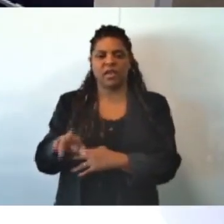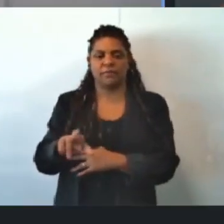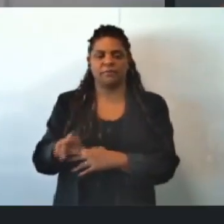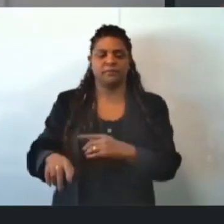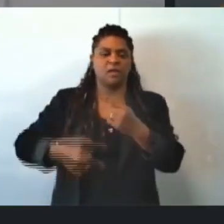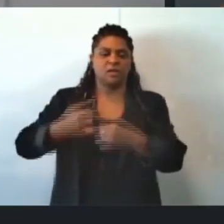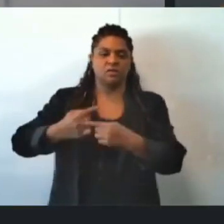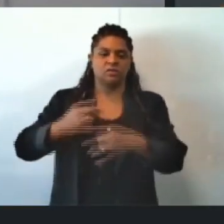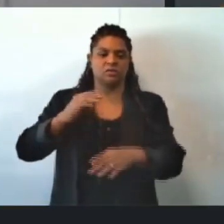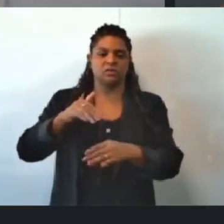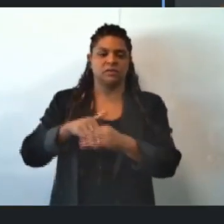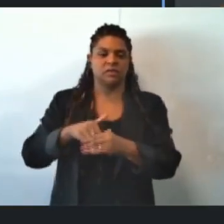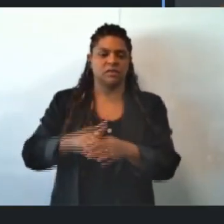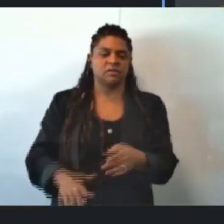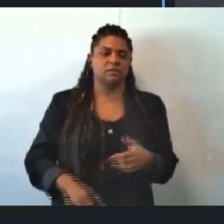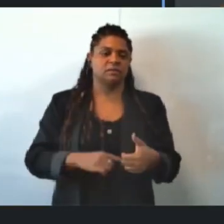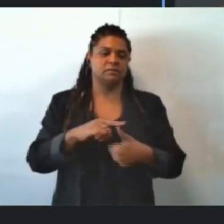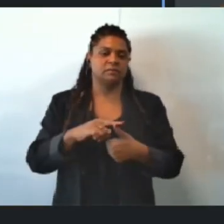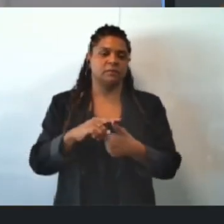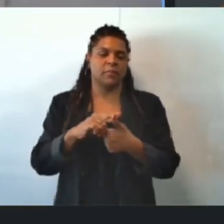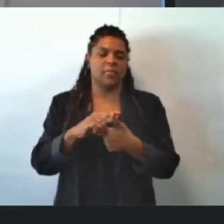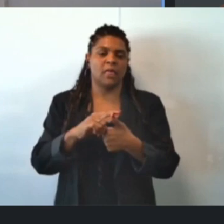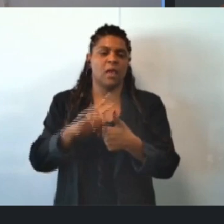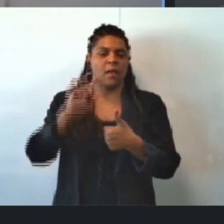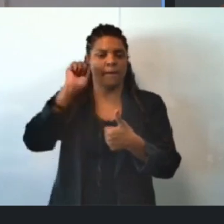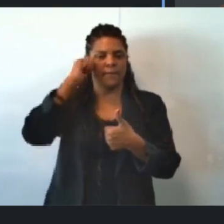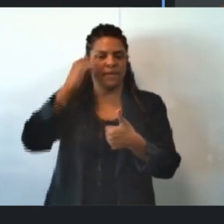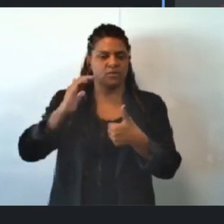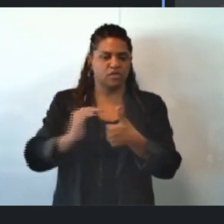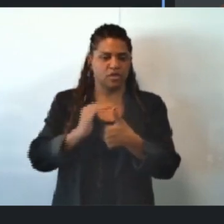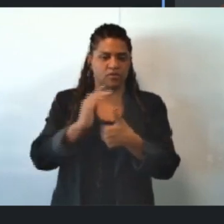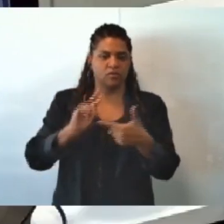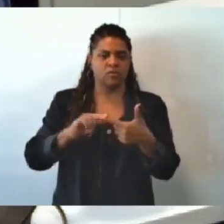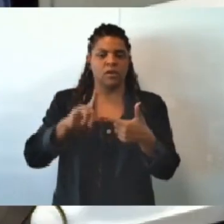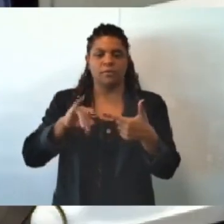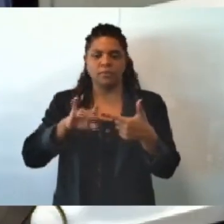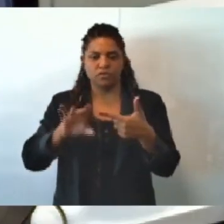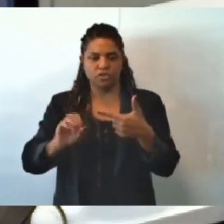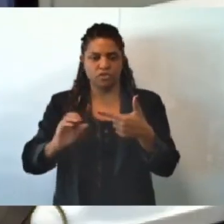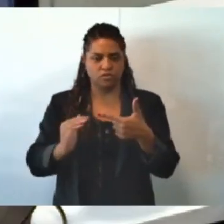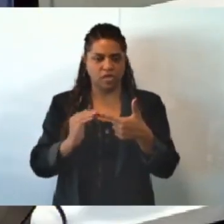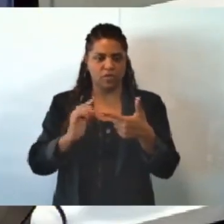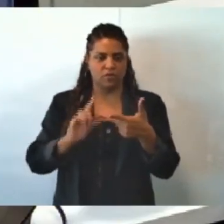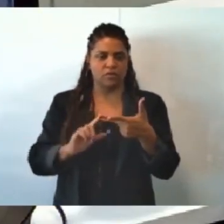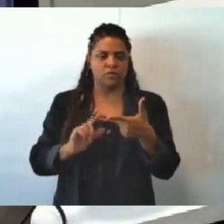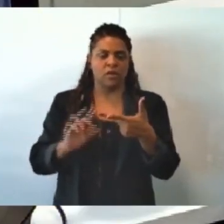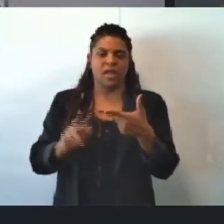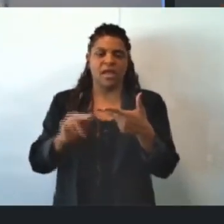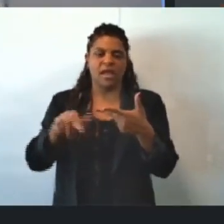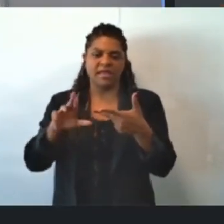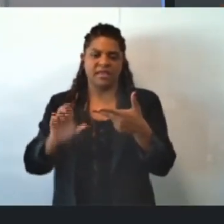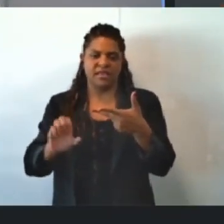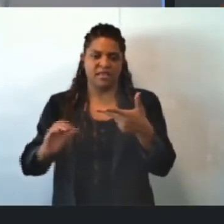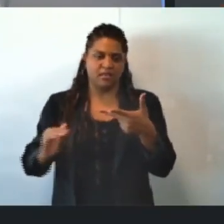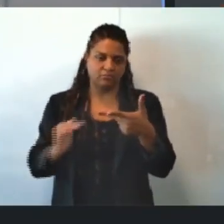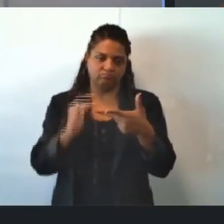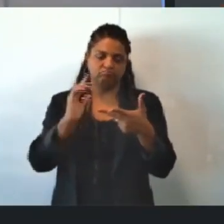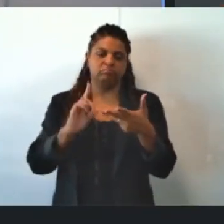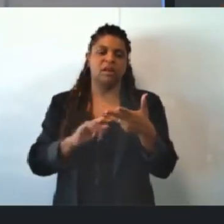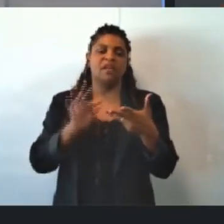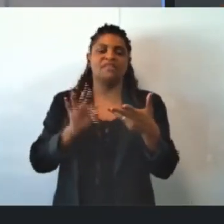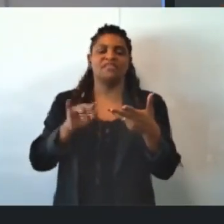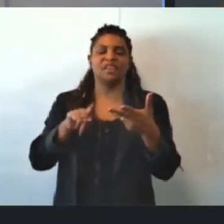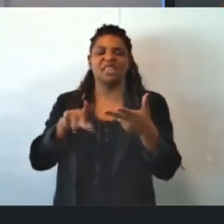Miltinho CGE. Errado. De acordo. Henrique Braga. De acordo. Fernando Luiz. Com requerimento. Também estou de acordo